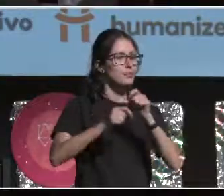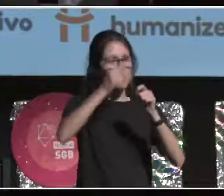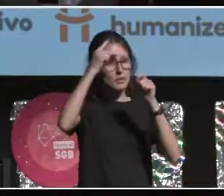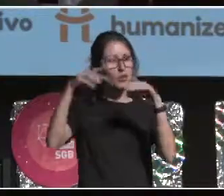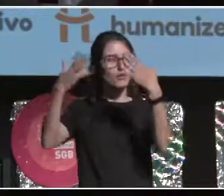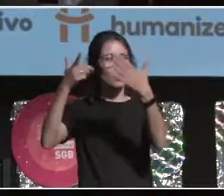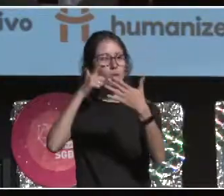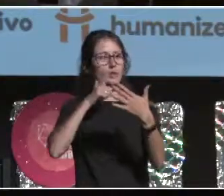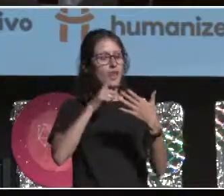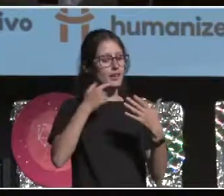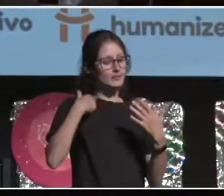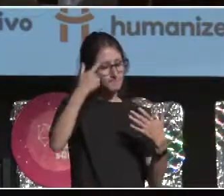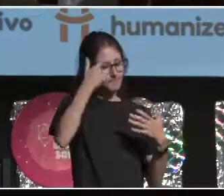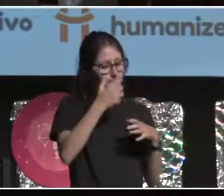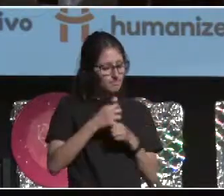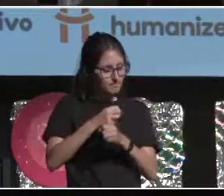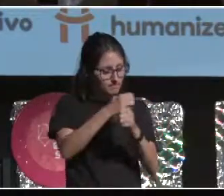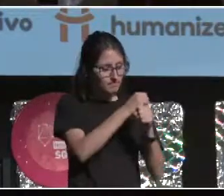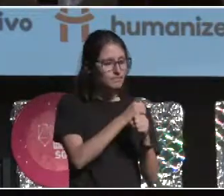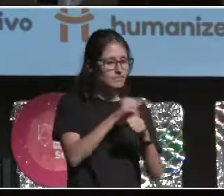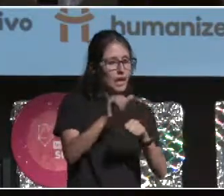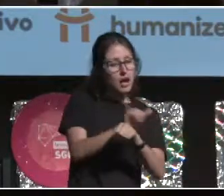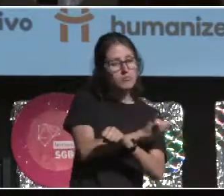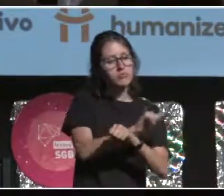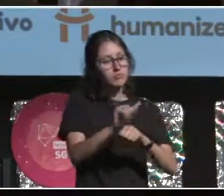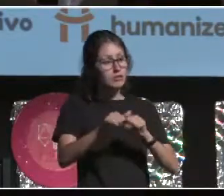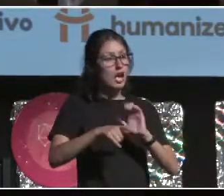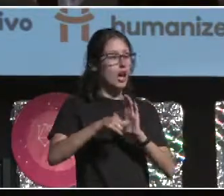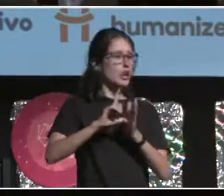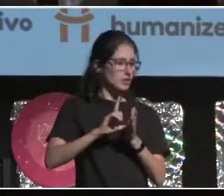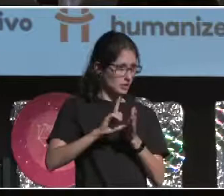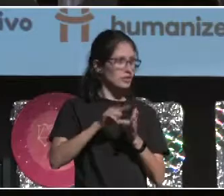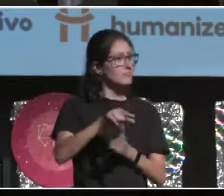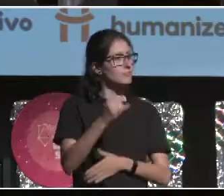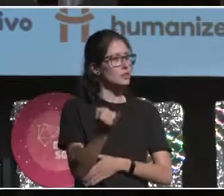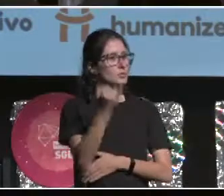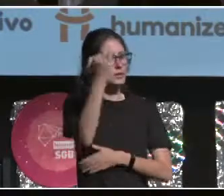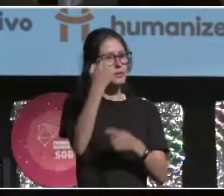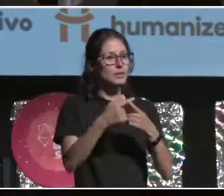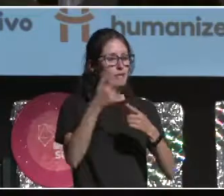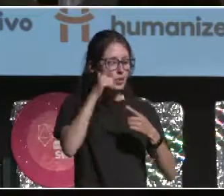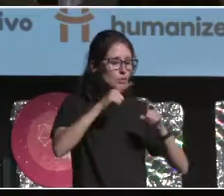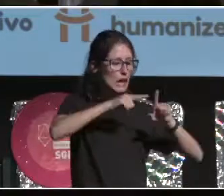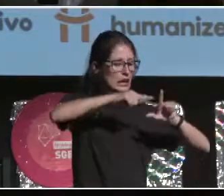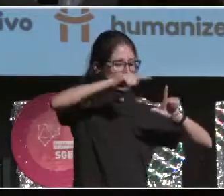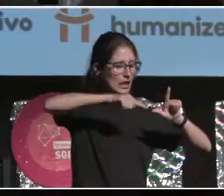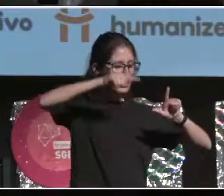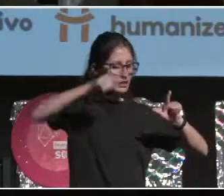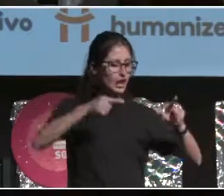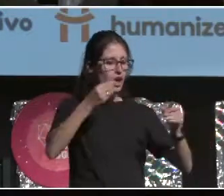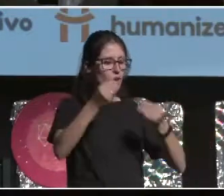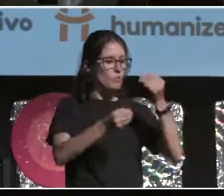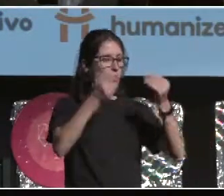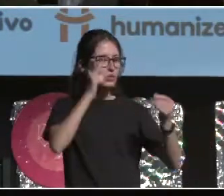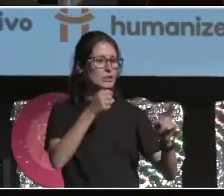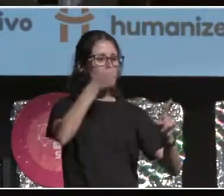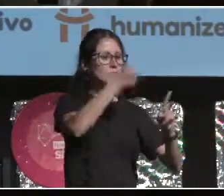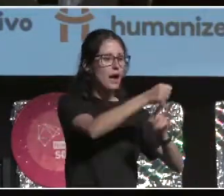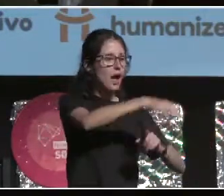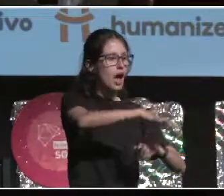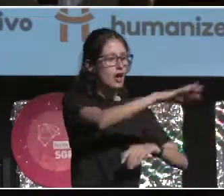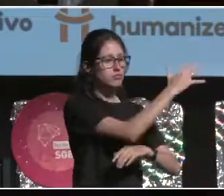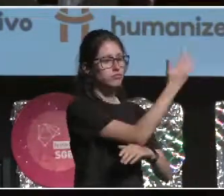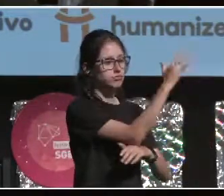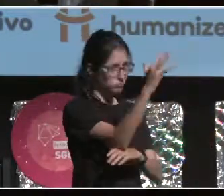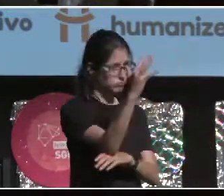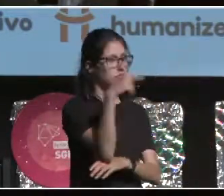externalidades. Isso é super importante porque isso começa a trazer métricas de impacto ambiental. Então, da mesma maneira como a gente